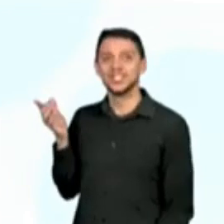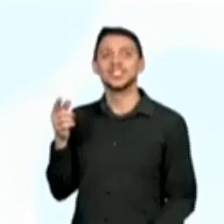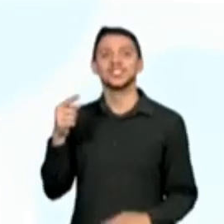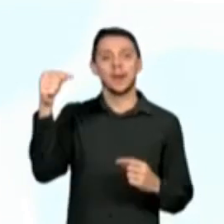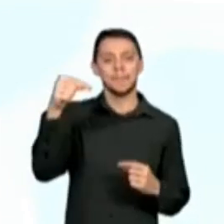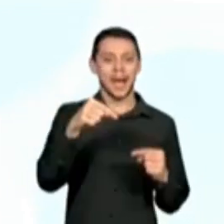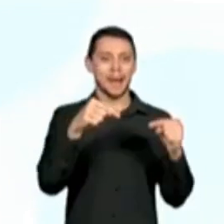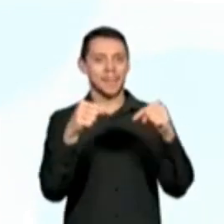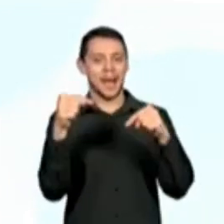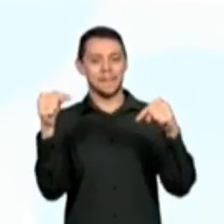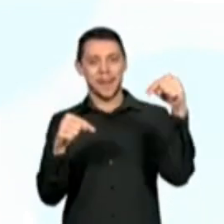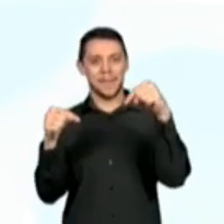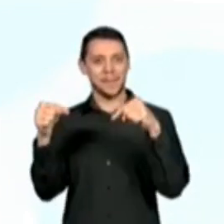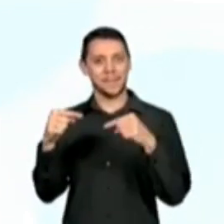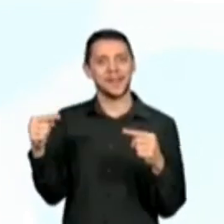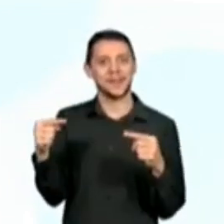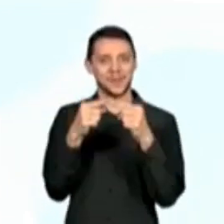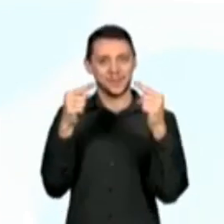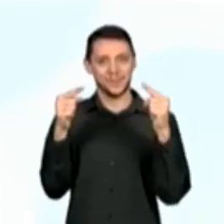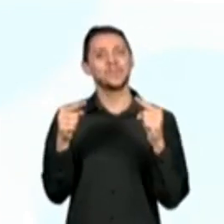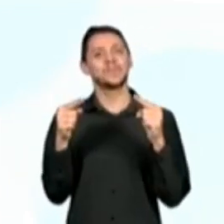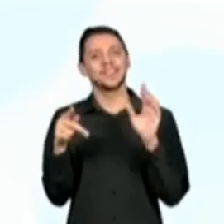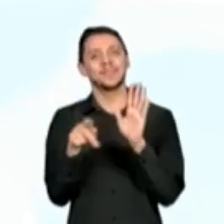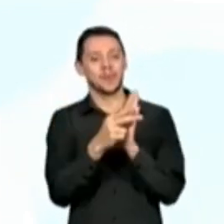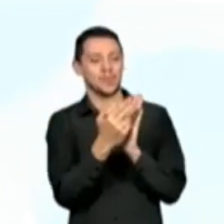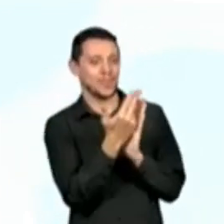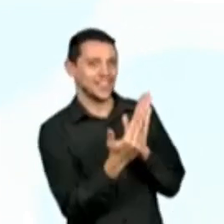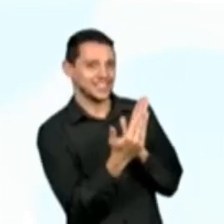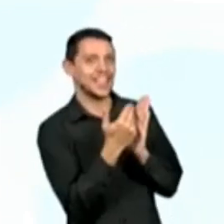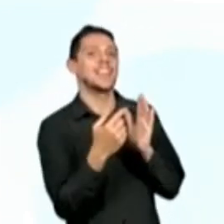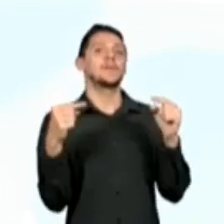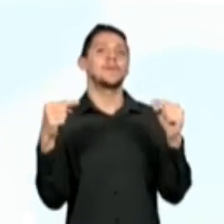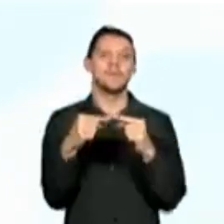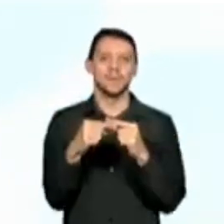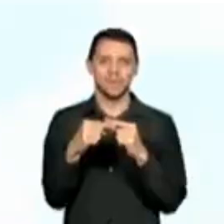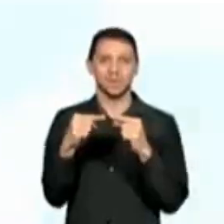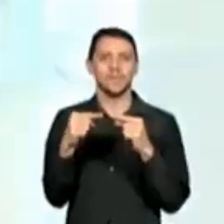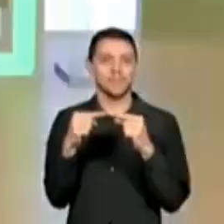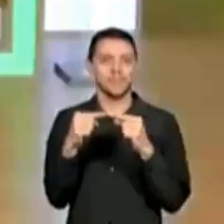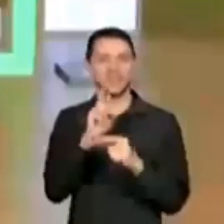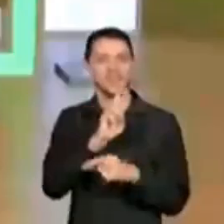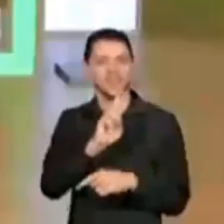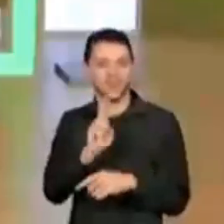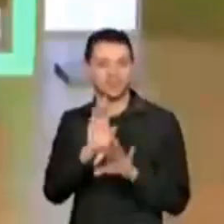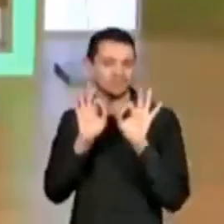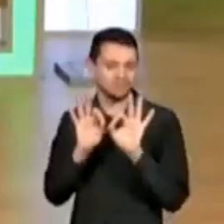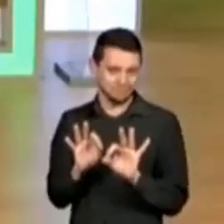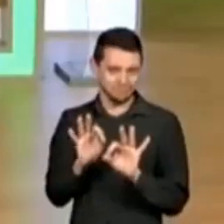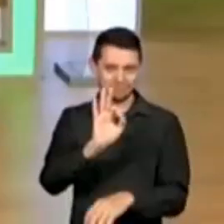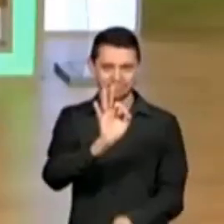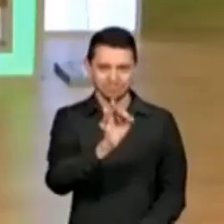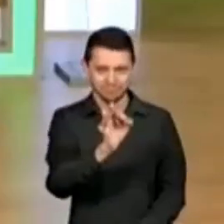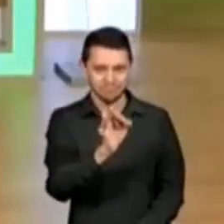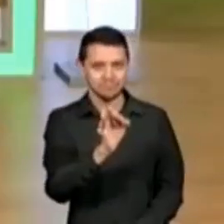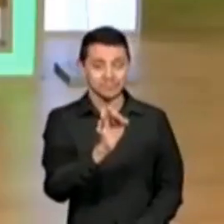das peças, com a sua figura espacial semelhante, ok? Feito isso,